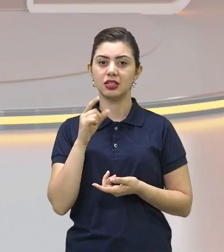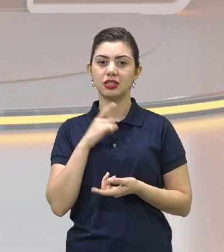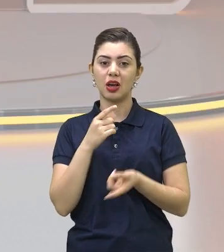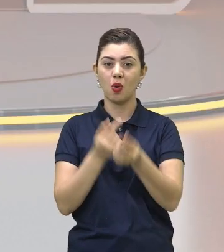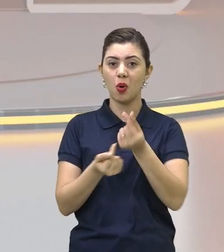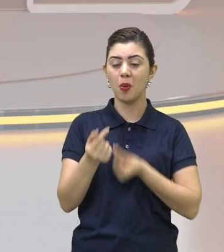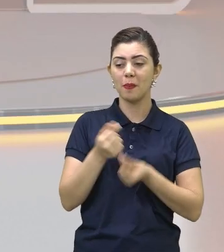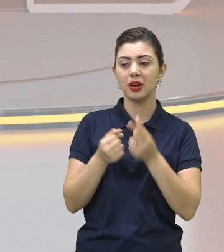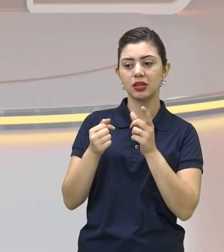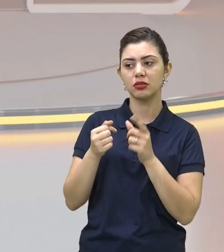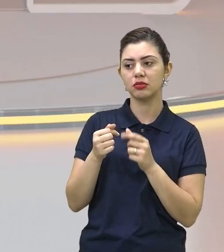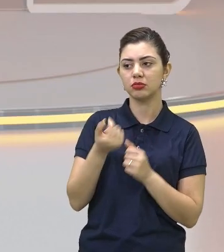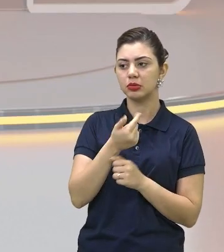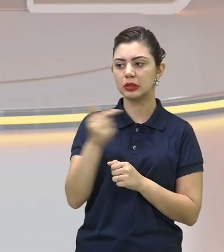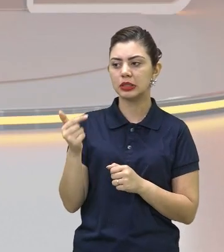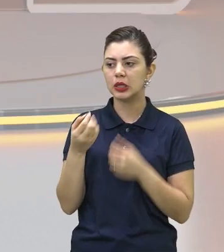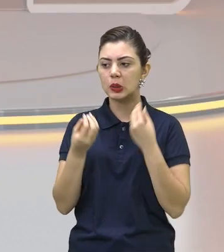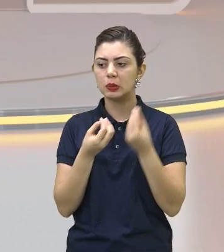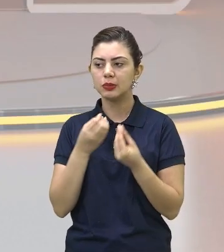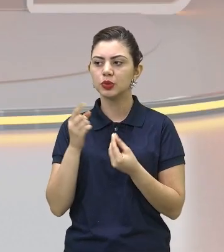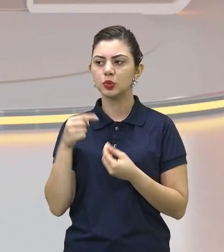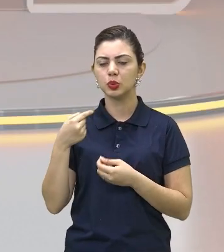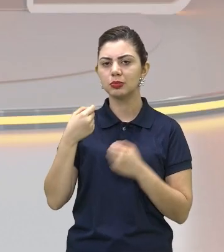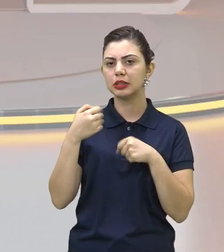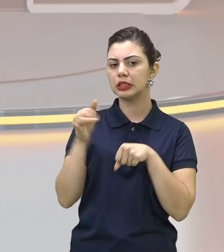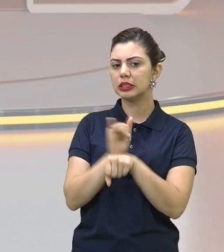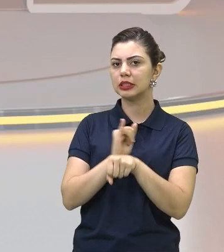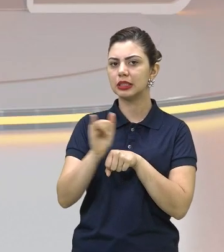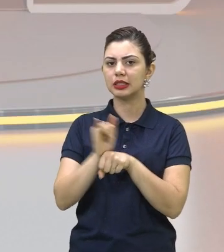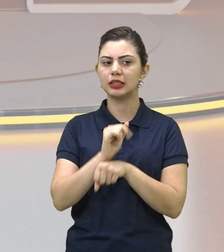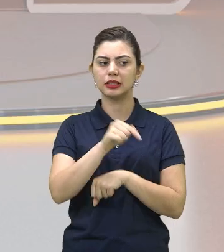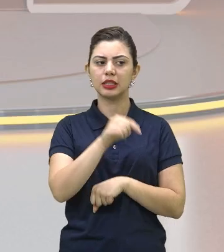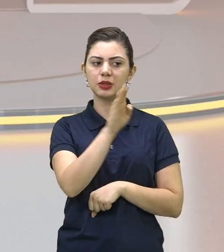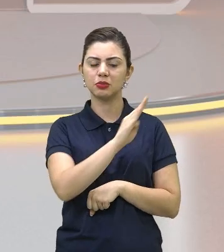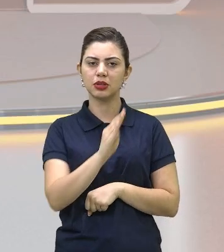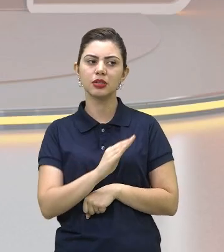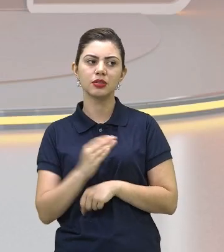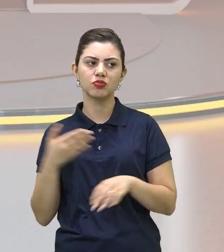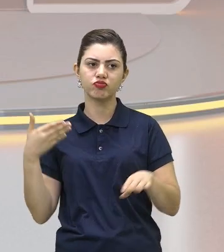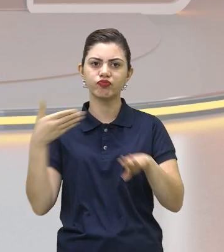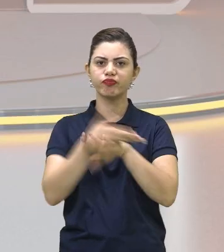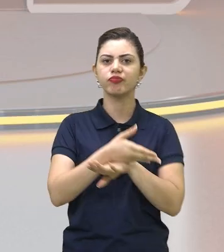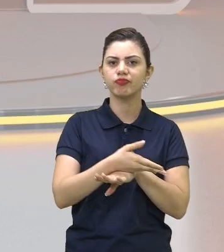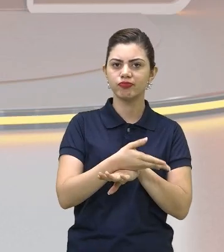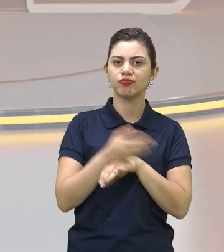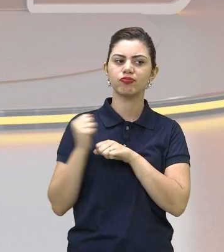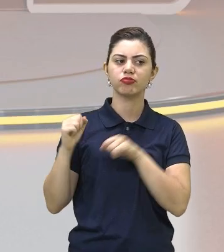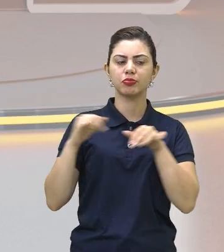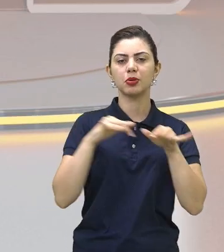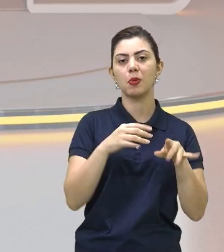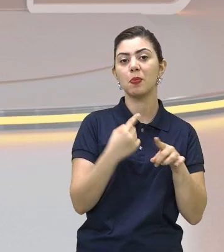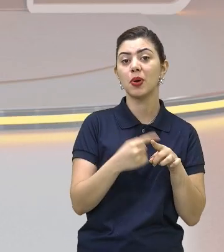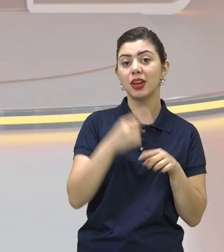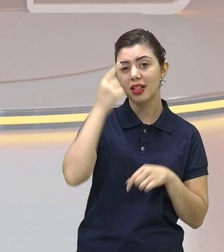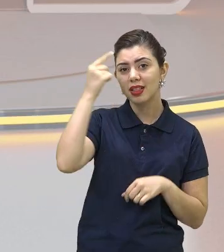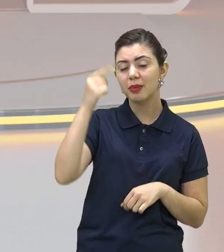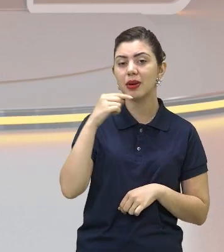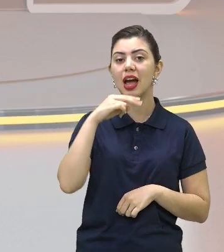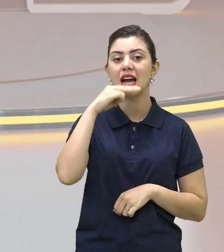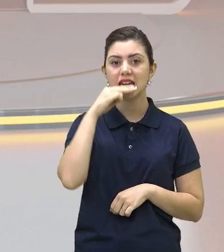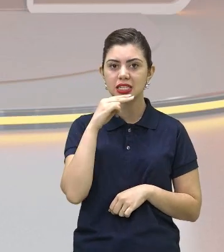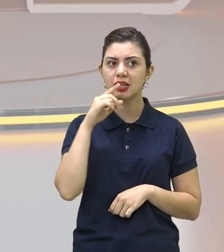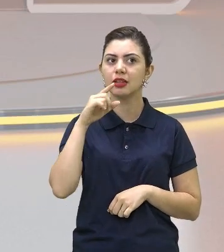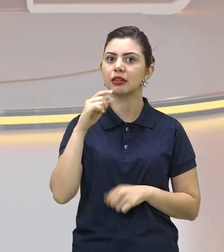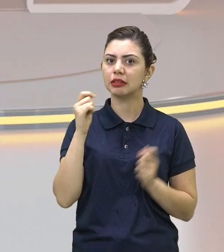vai, então, fazer o quê? Vamos invadir, porque, lembra, é um produto rentável, tá? E olha só, vamos, então, aqui ver